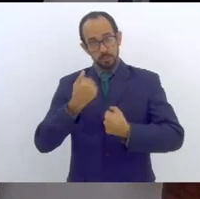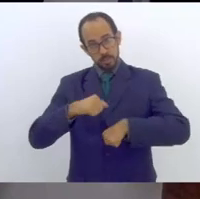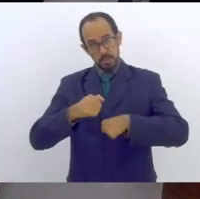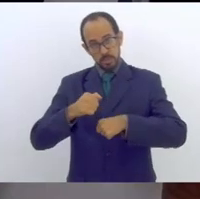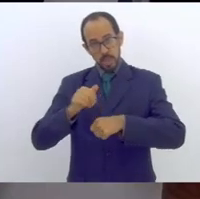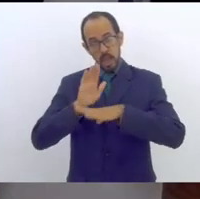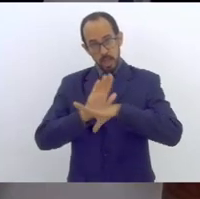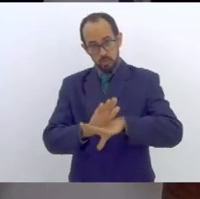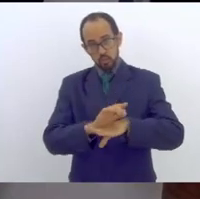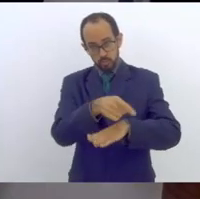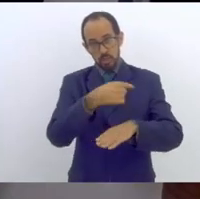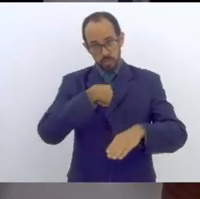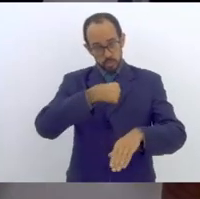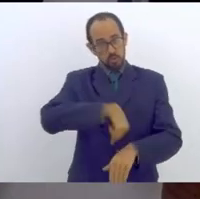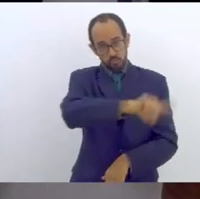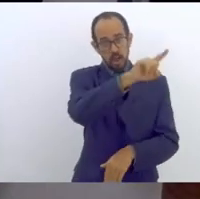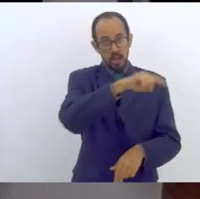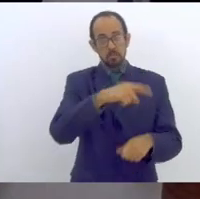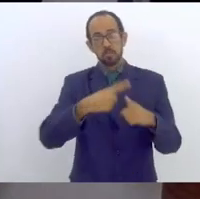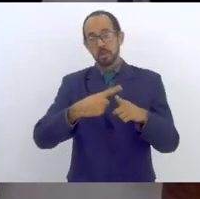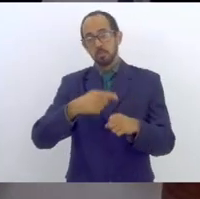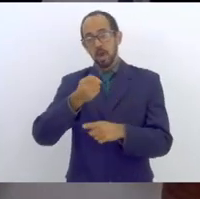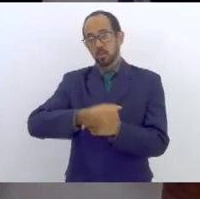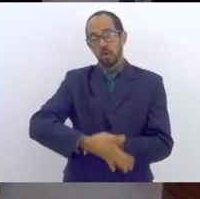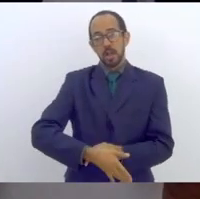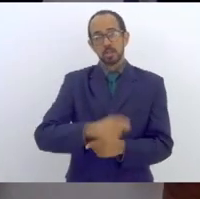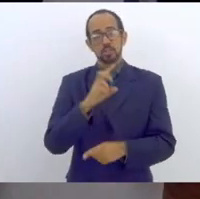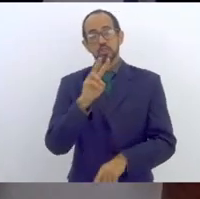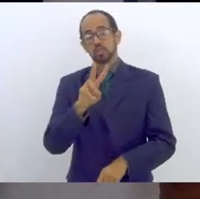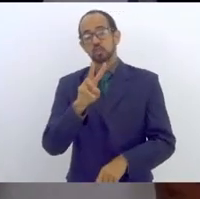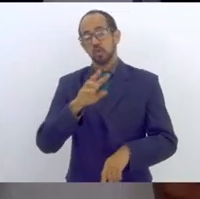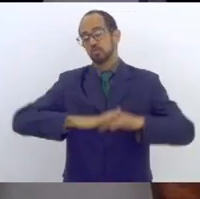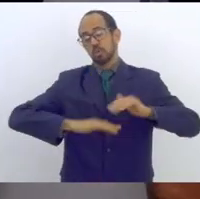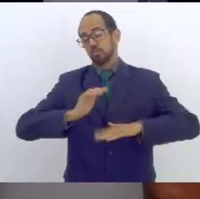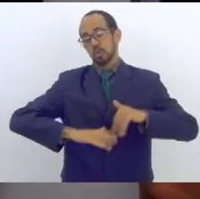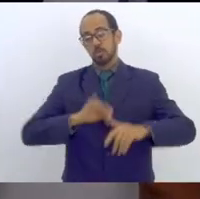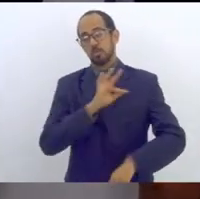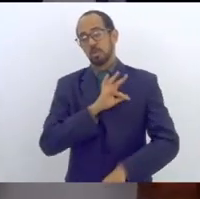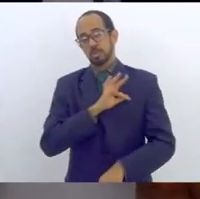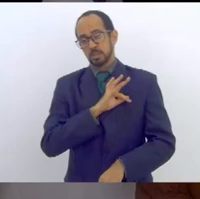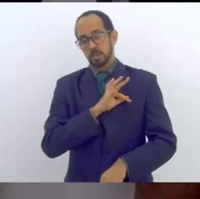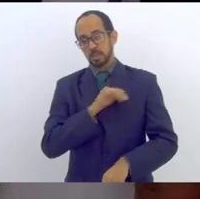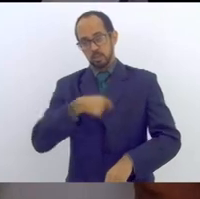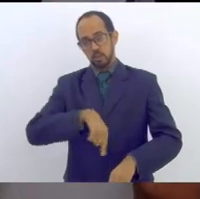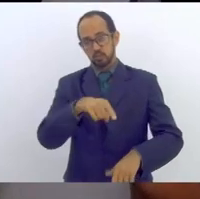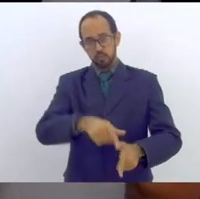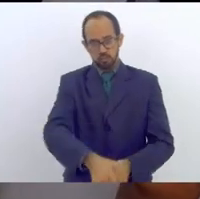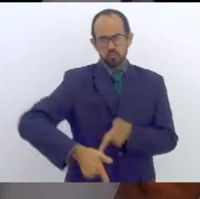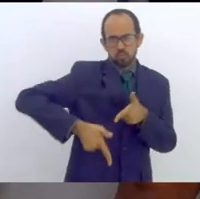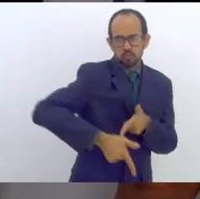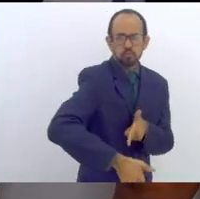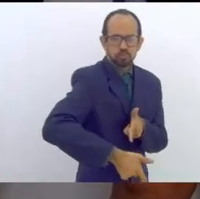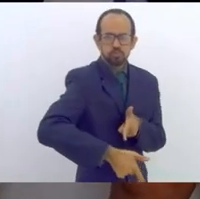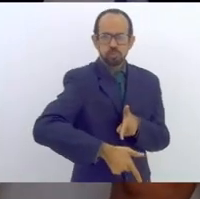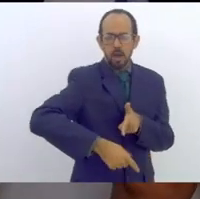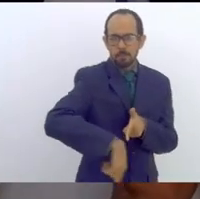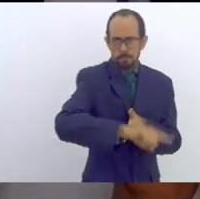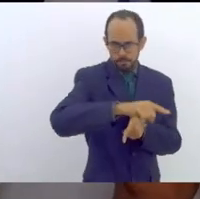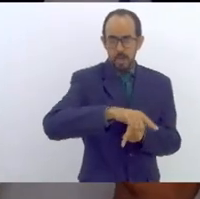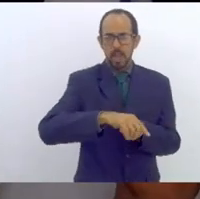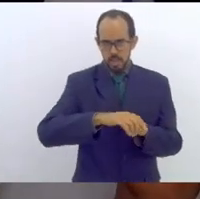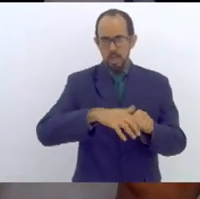correr para lá porque de madrugada só Tinham dois inspetores tá E chegamos com um fuzil na mão com força então